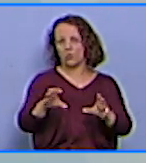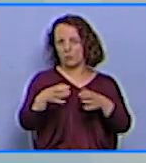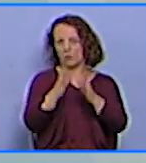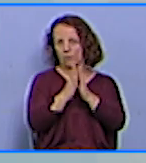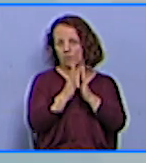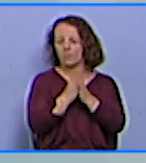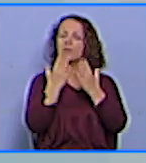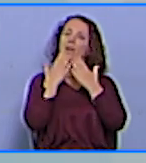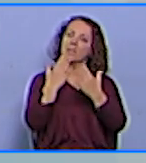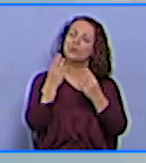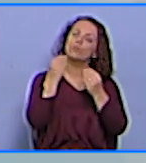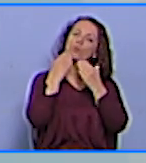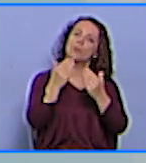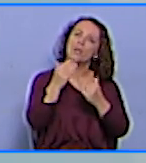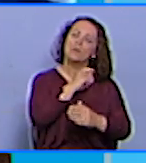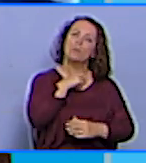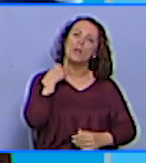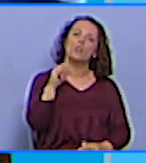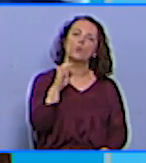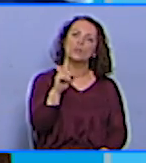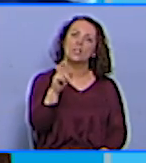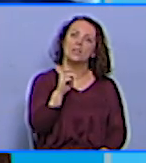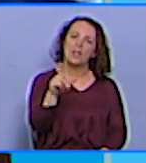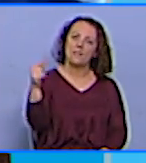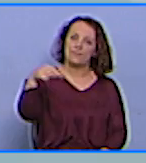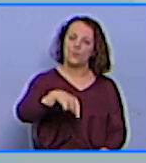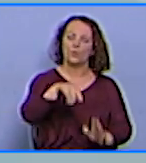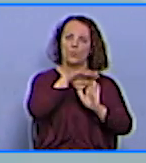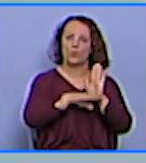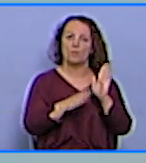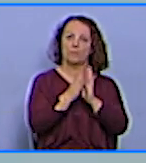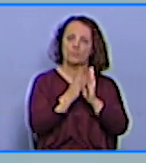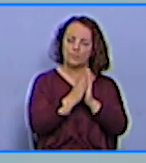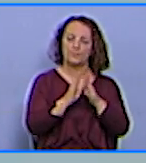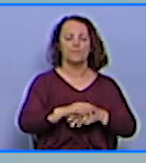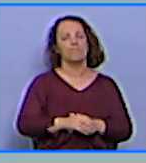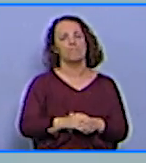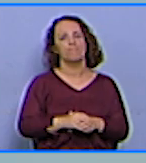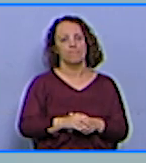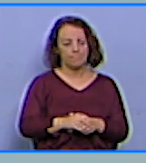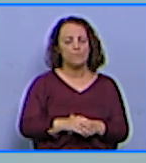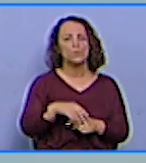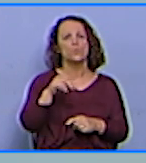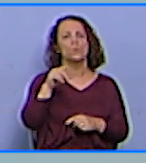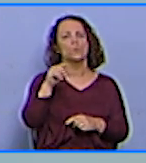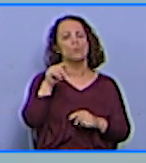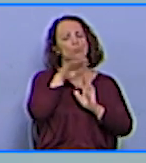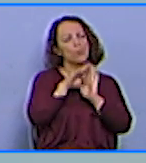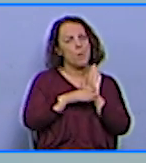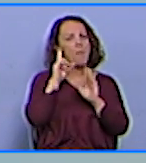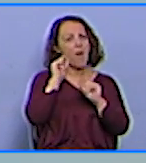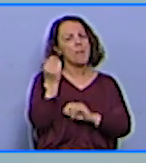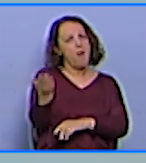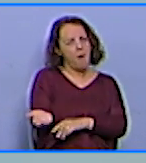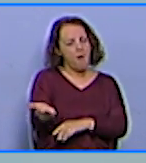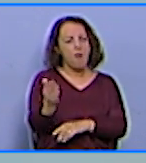Liturgia. Agradeço-lhe, muito obrigado, Padre Luís Real, por ter estado aqui no programa Eclésia. Siga também a nossa edição rádio na